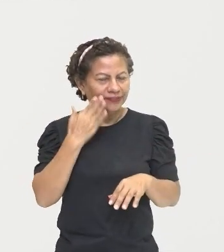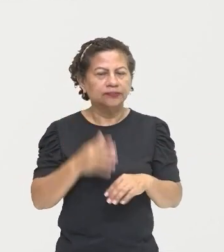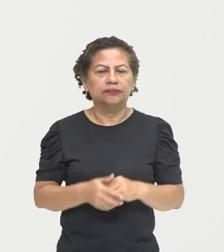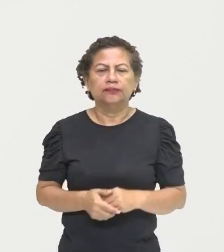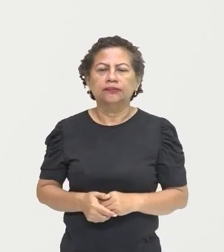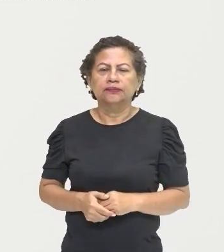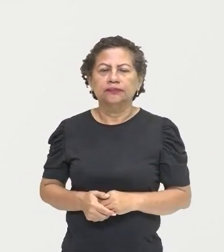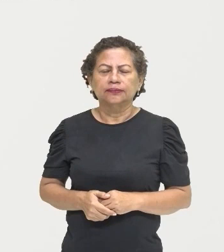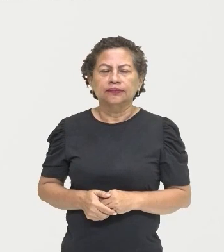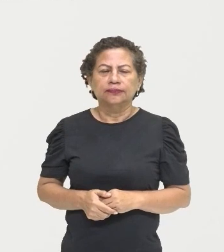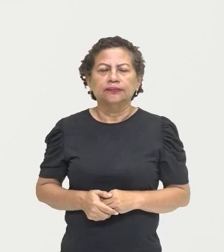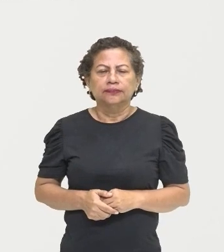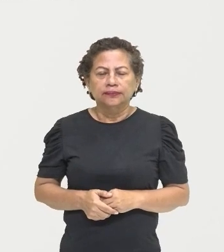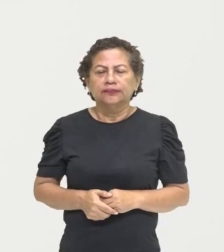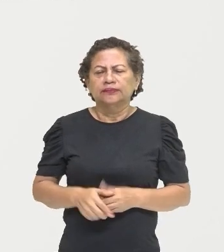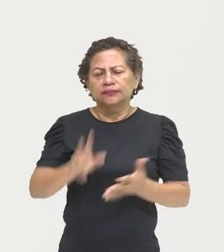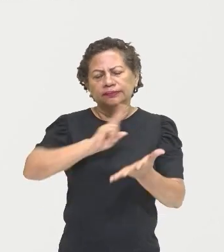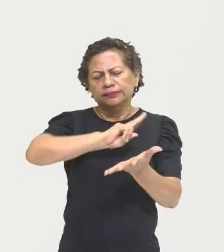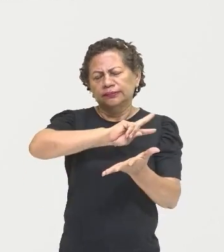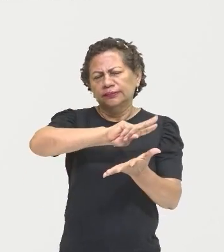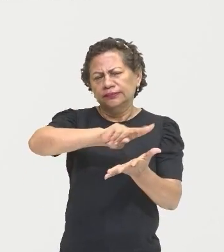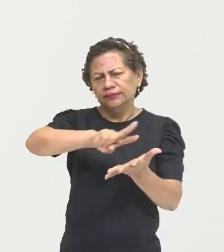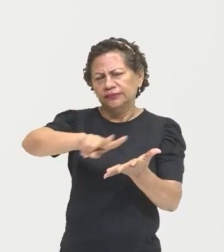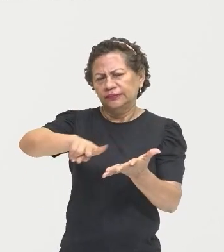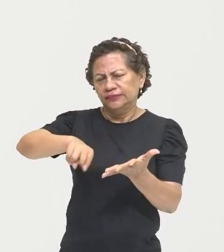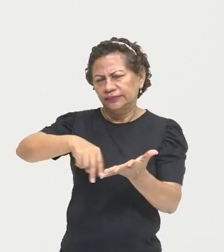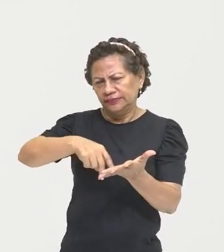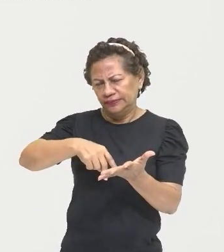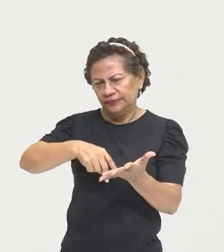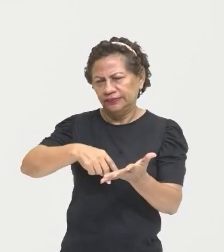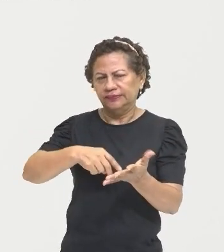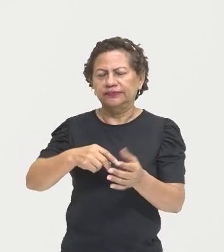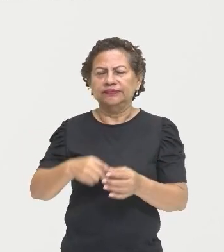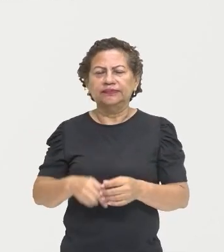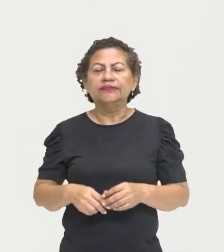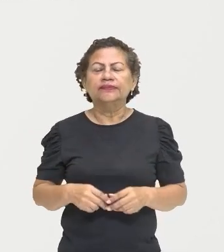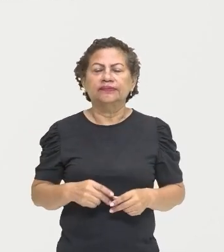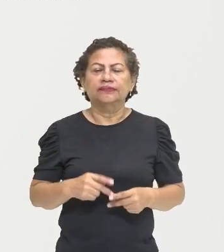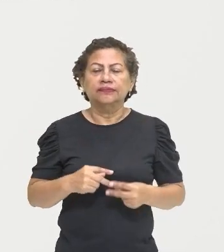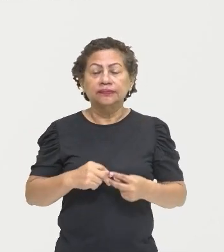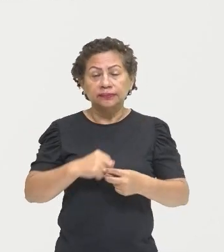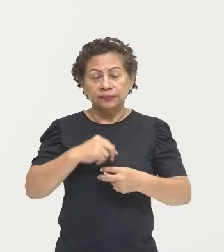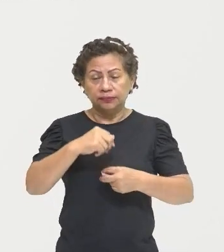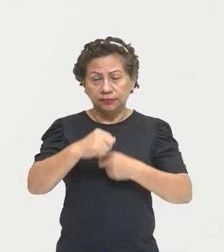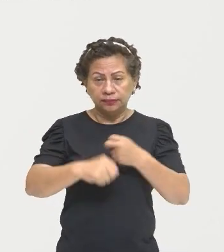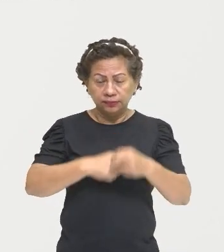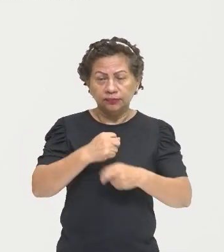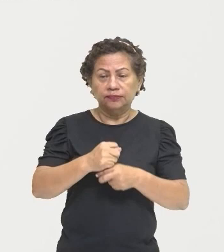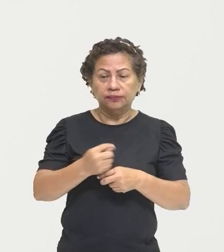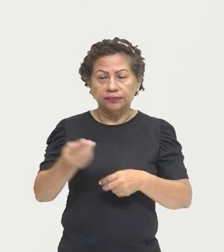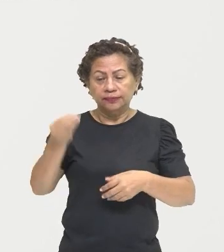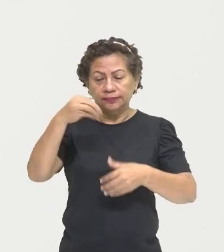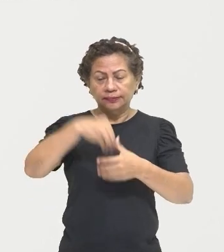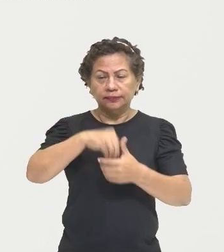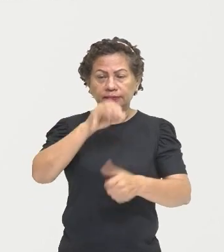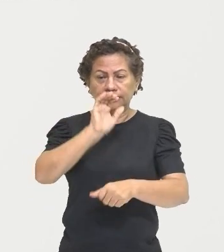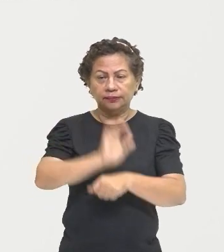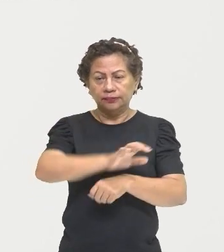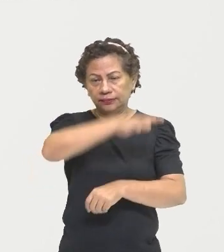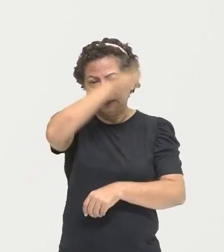Acerca das principais atividades econômicas produzidas dentro do estado